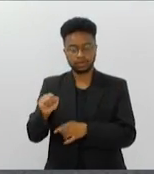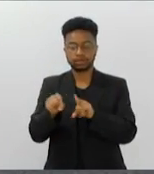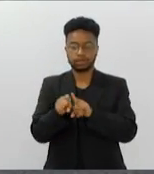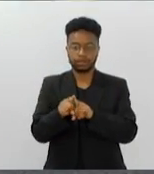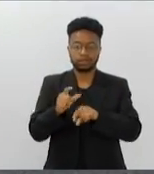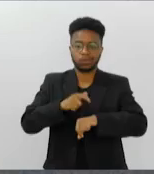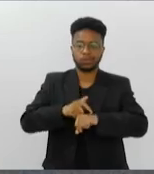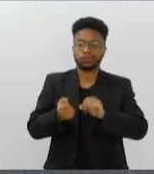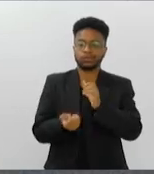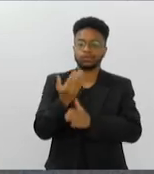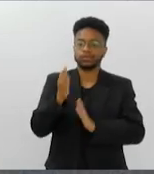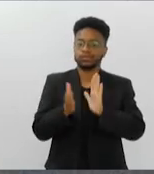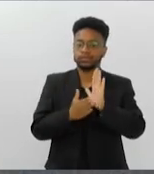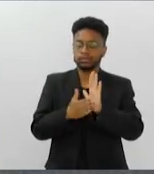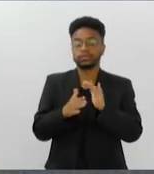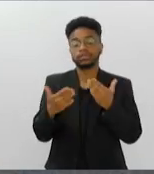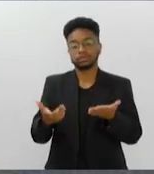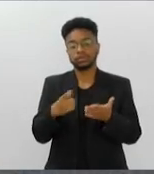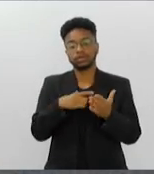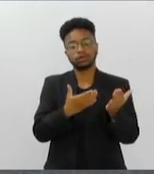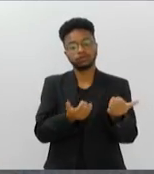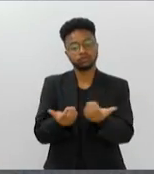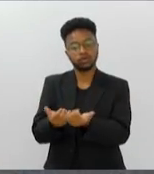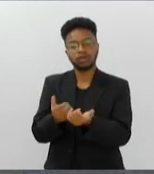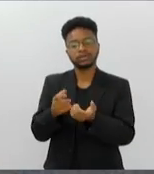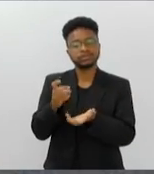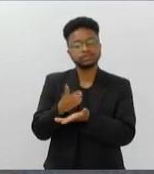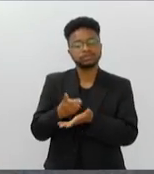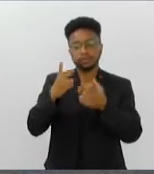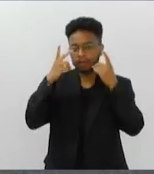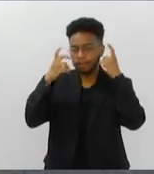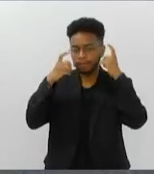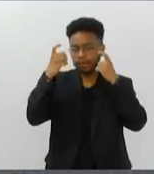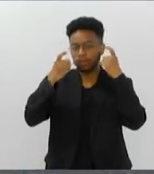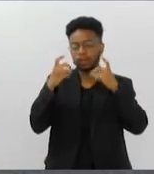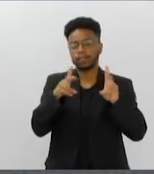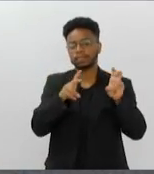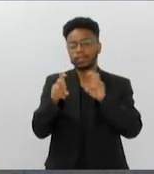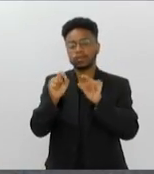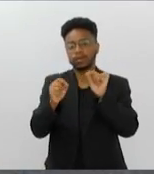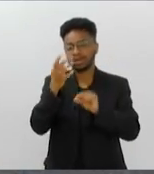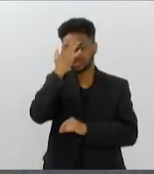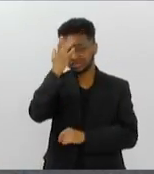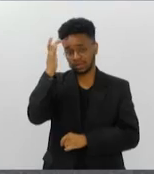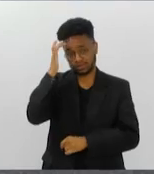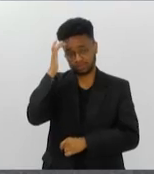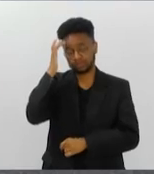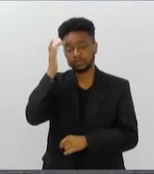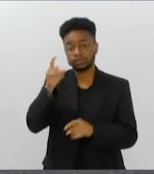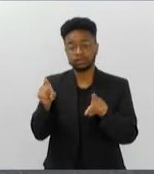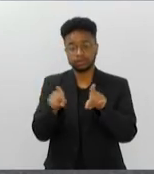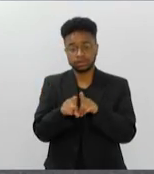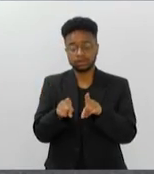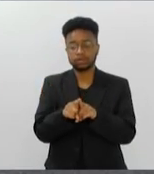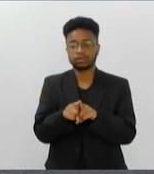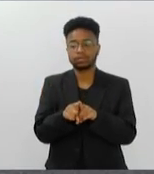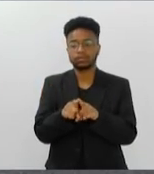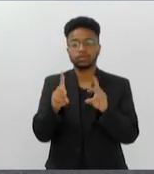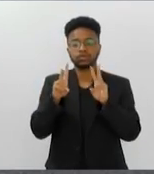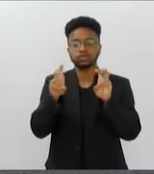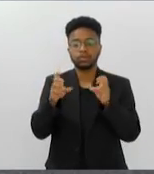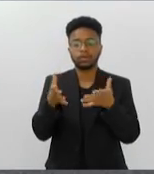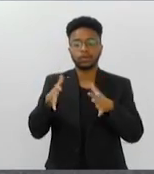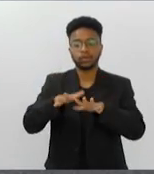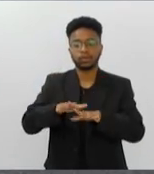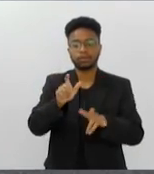Então, nessa edição, os jovens se preocuparam muito com o tema da saúde mental e também da inclusão de pessoas